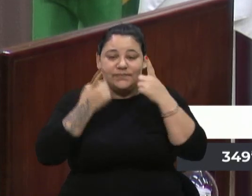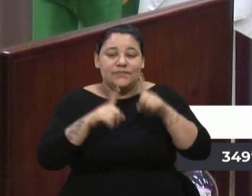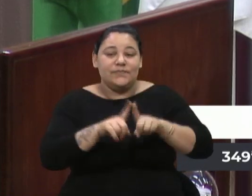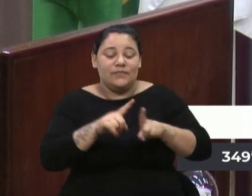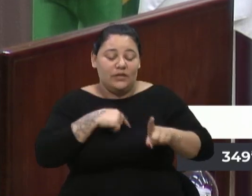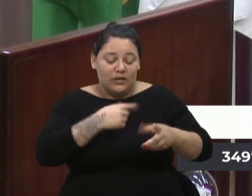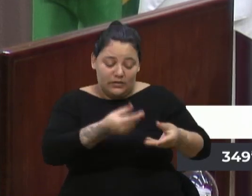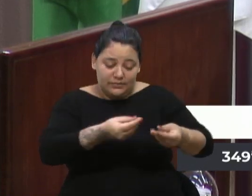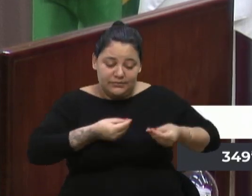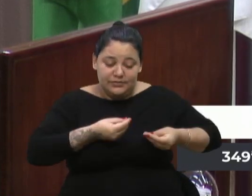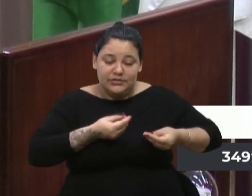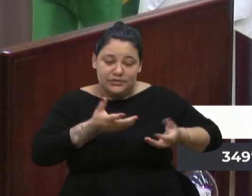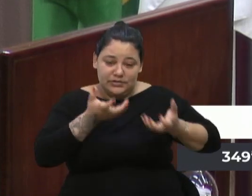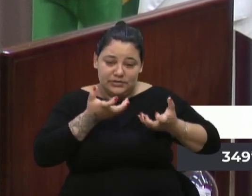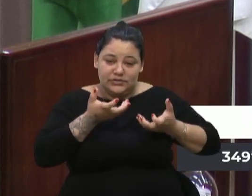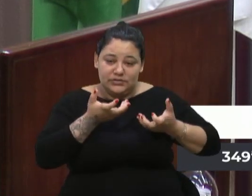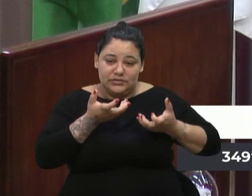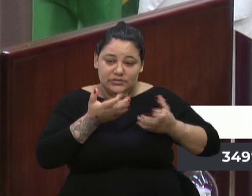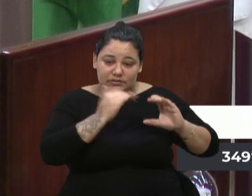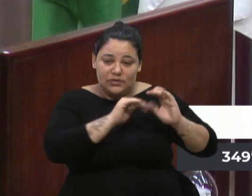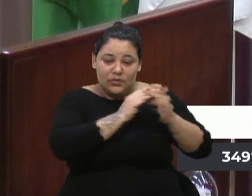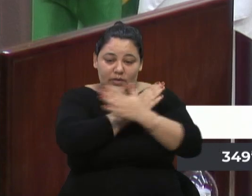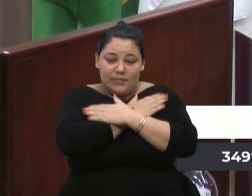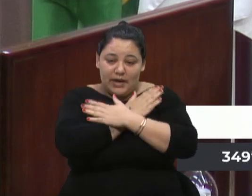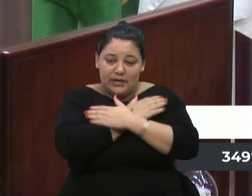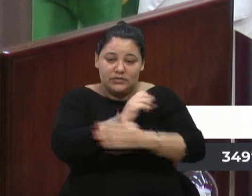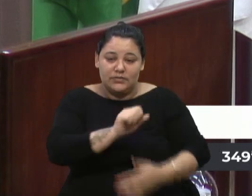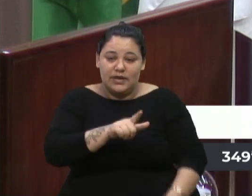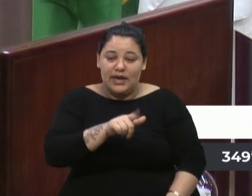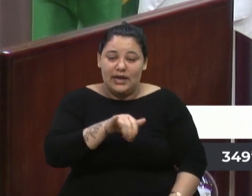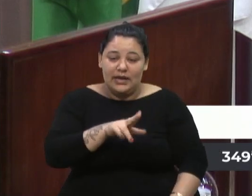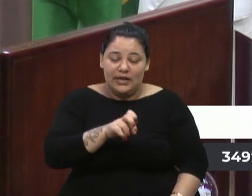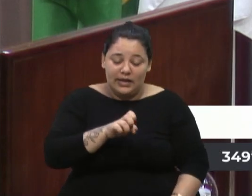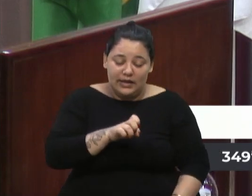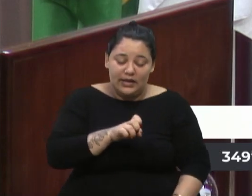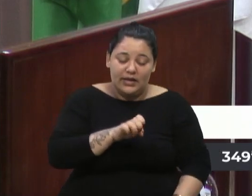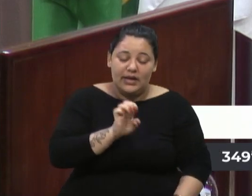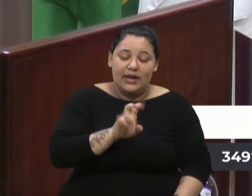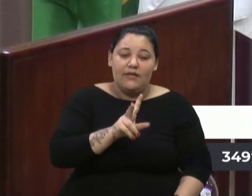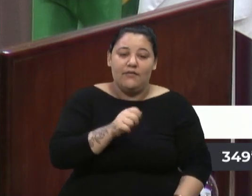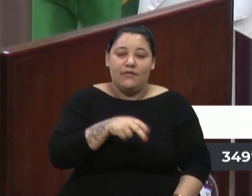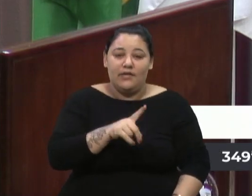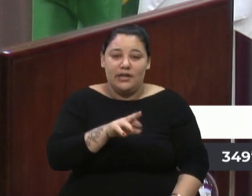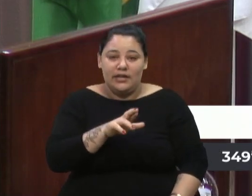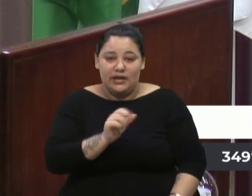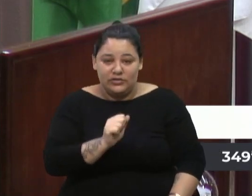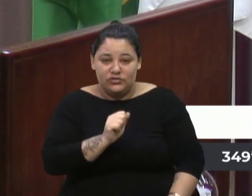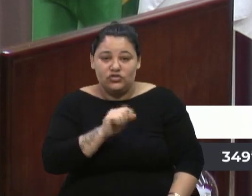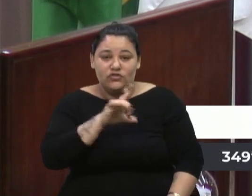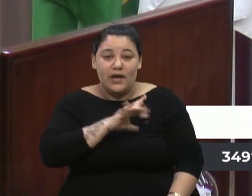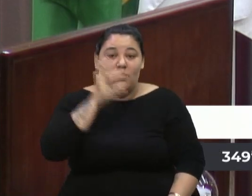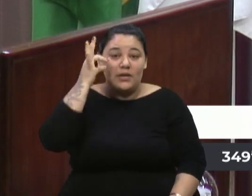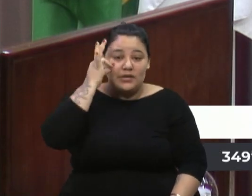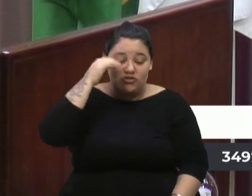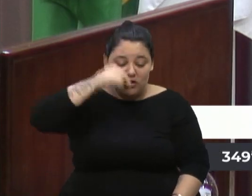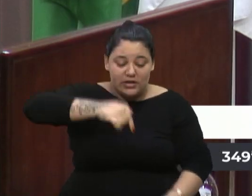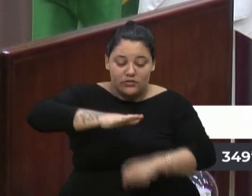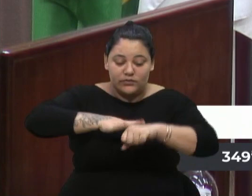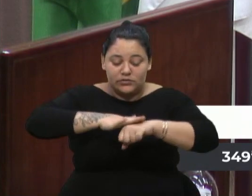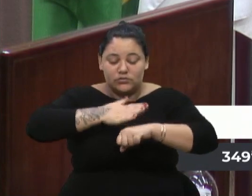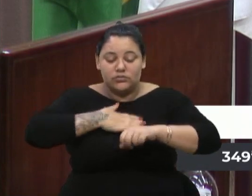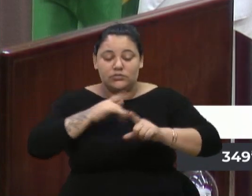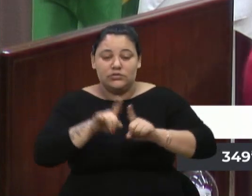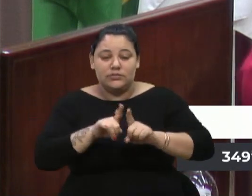recebi aqui, quero mandar um abraço muito grande para a Aline e para a Evandra, que estiveram aqui, né, no gabinete, que conversaram comigo